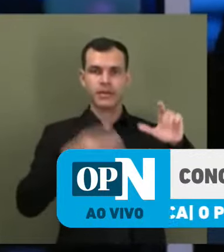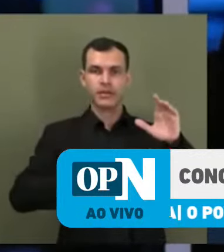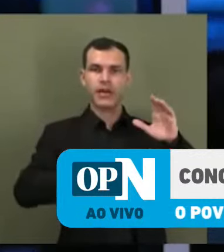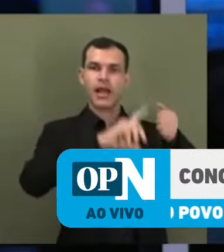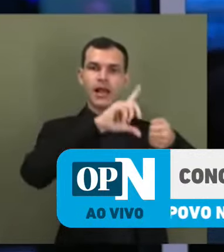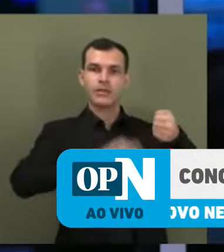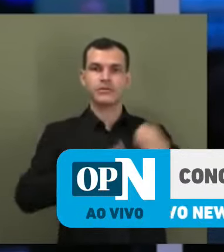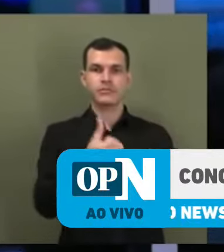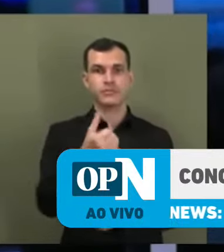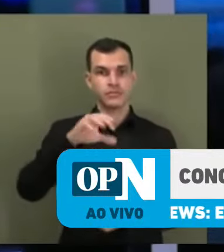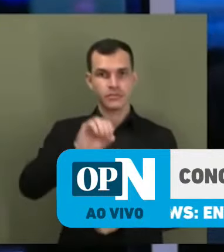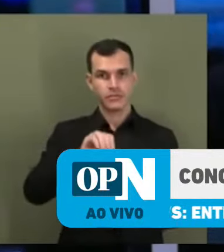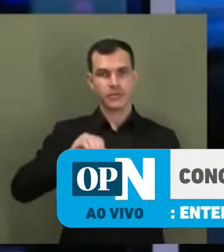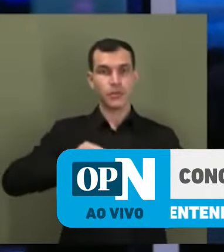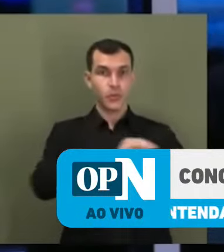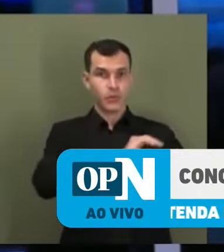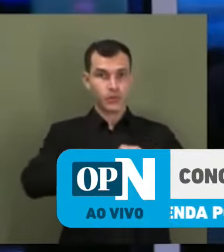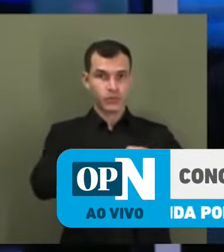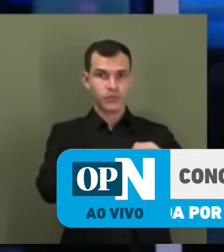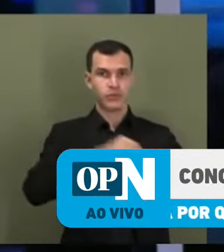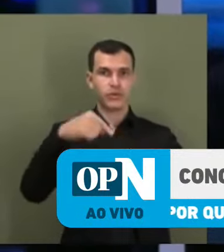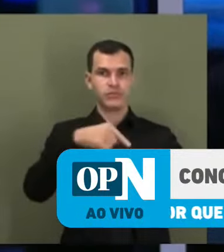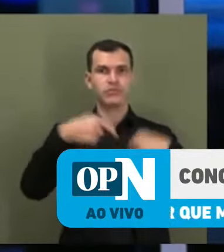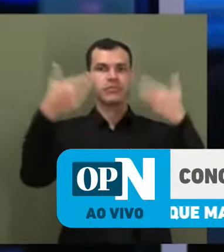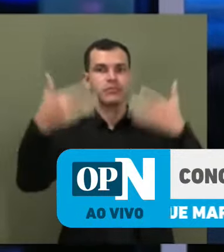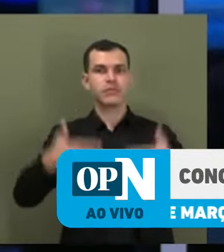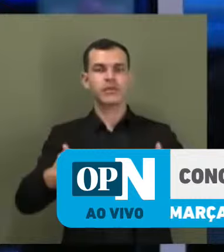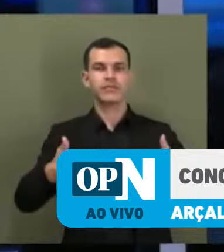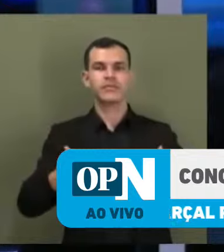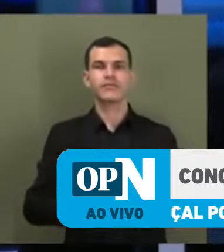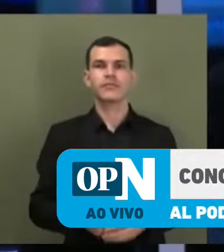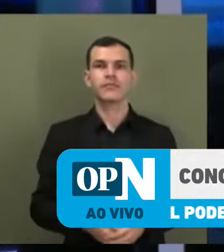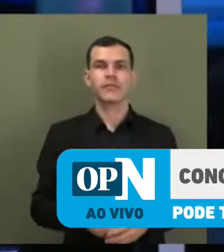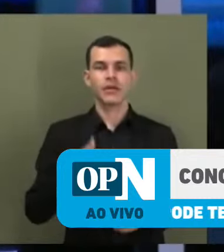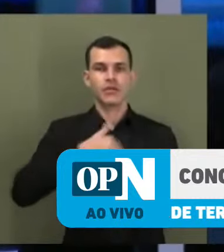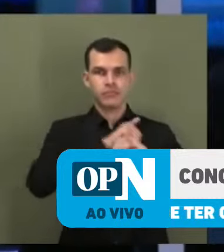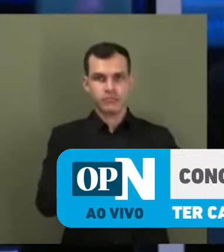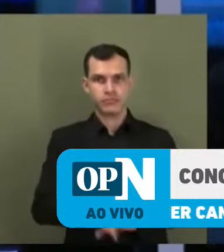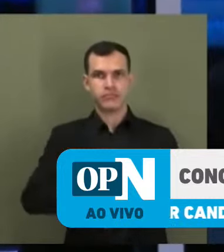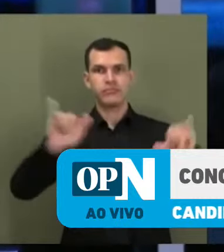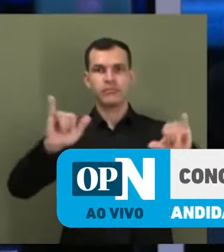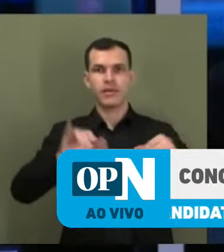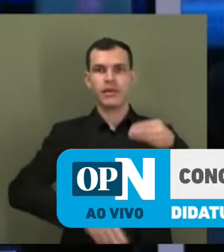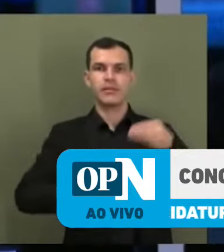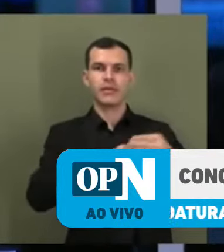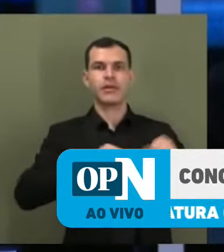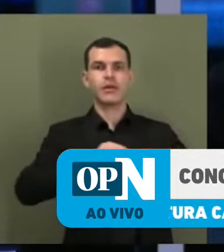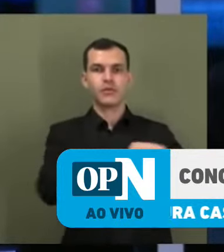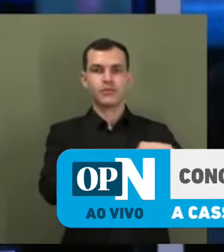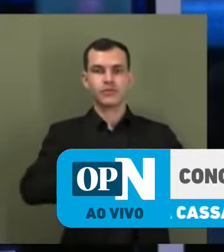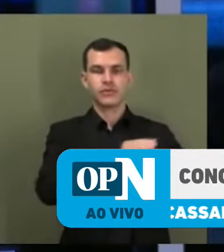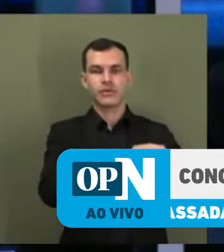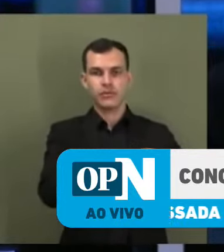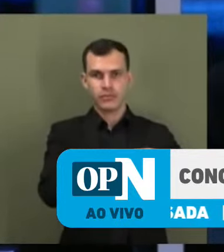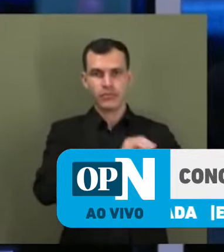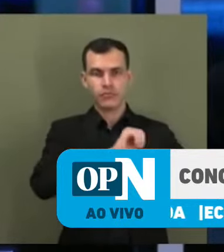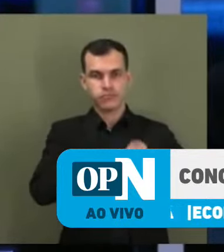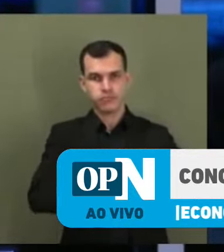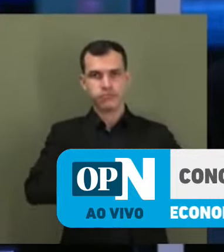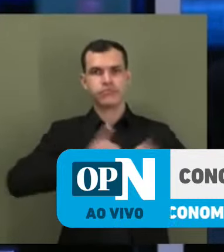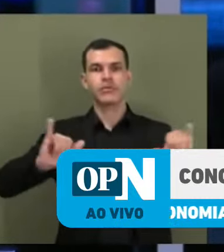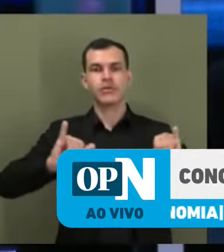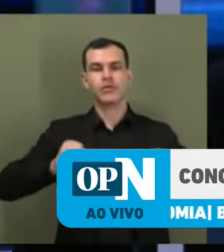com juros reduzidos. É uma proposta de emenda à Constituição que uniu partidos inimigos, como por exemplo o Partido